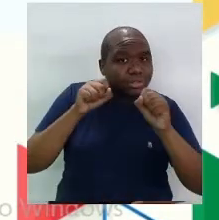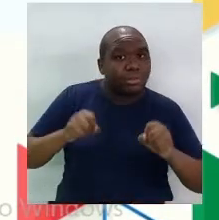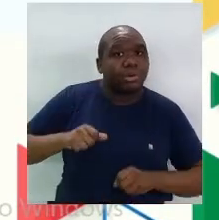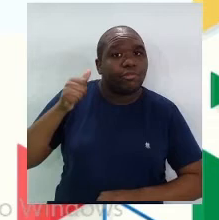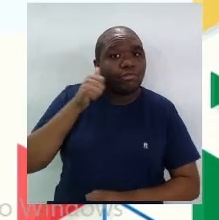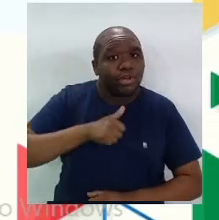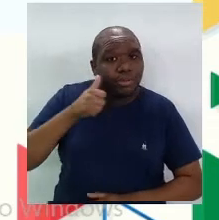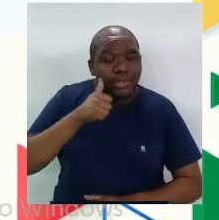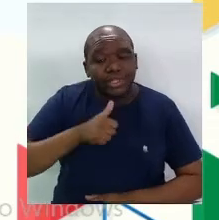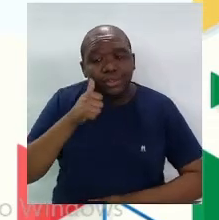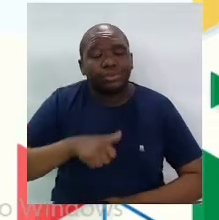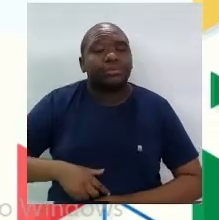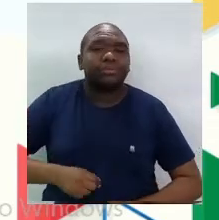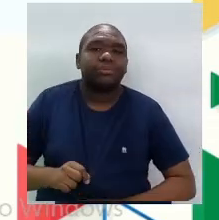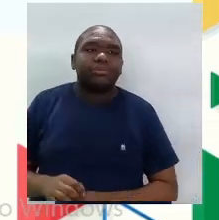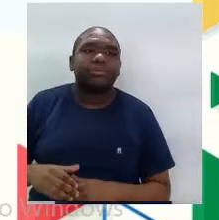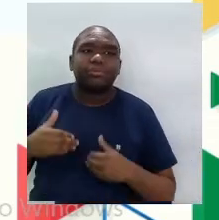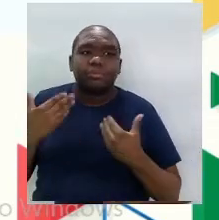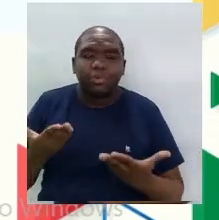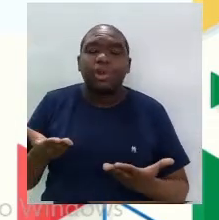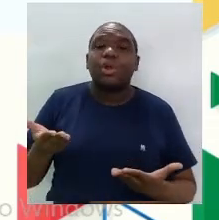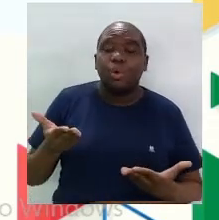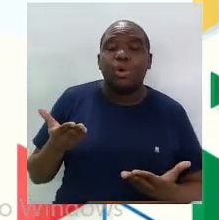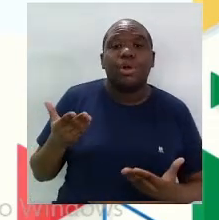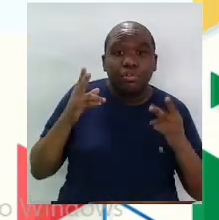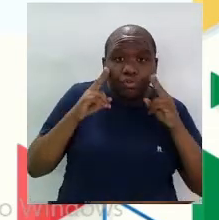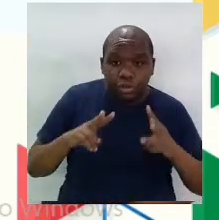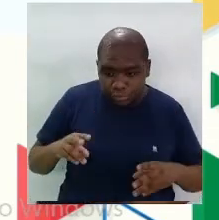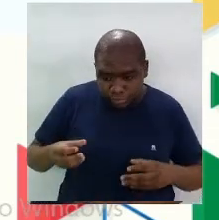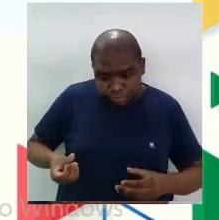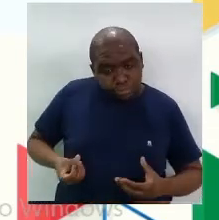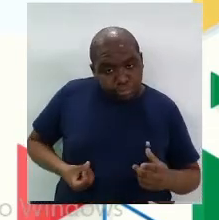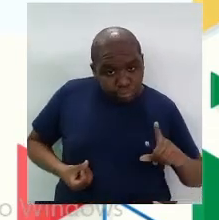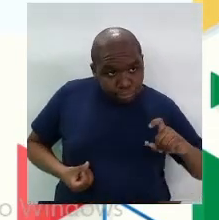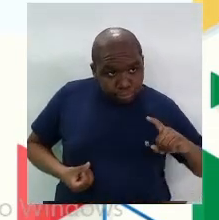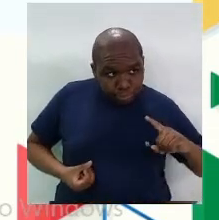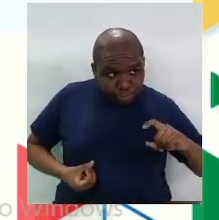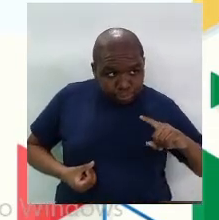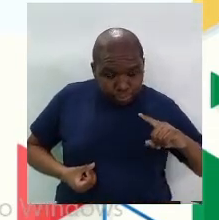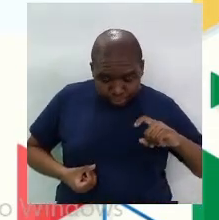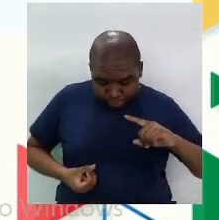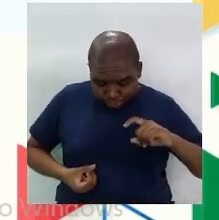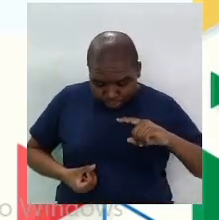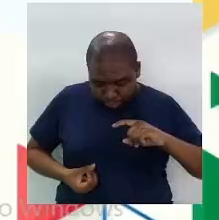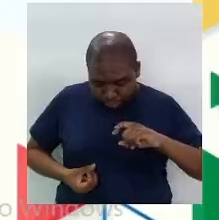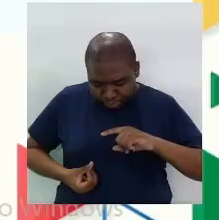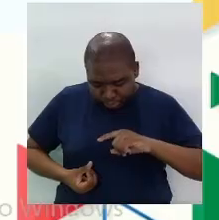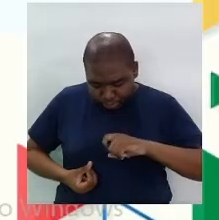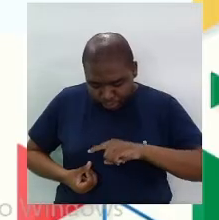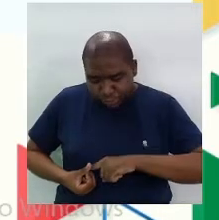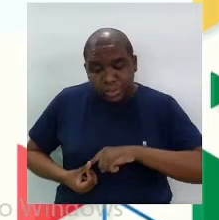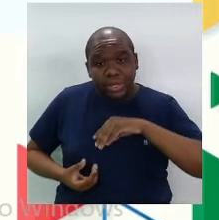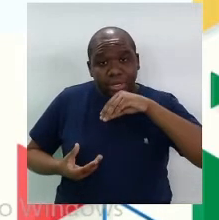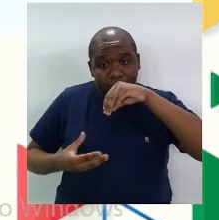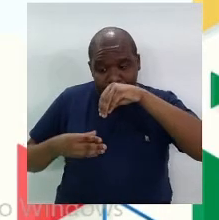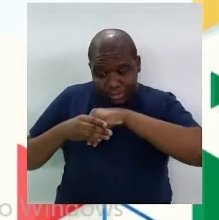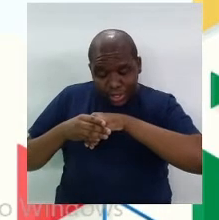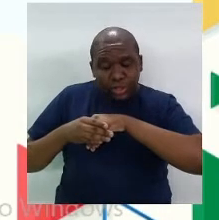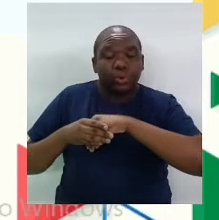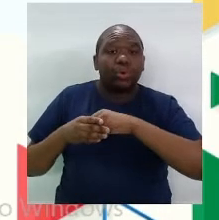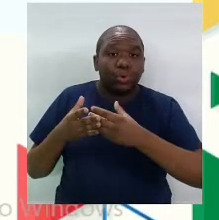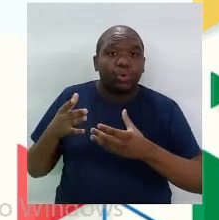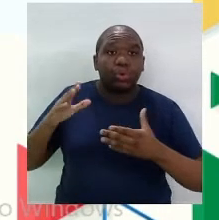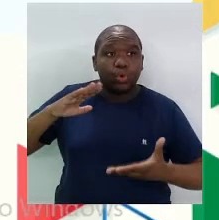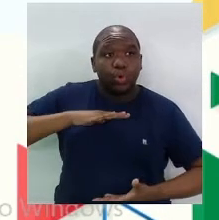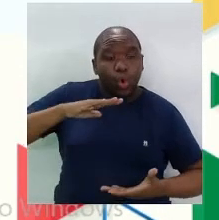masculino quanto o do feminino. Então, o espermatozoide, ele vai ser depositado